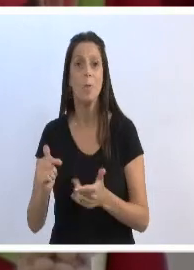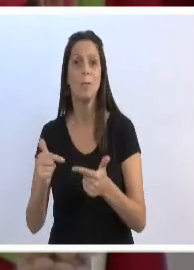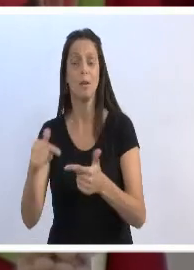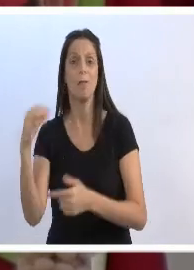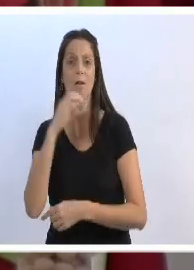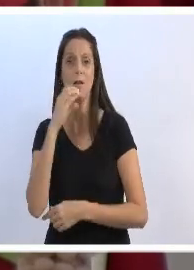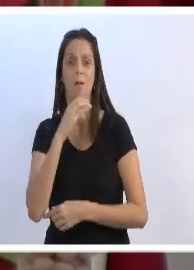obrigado